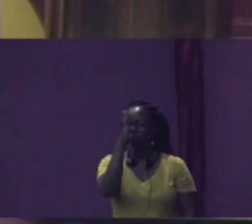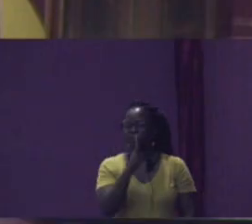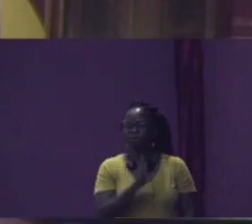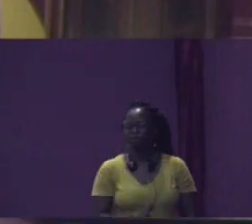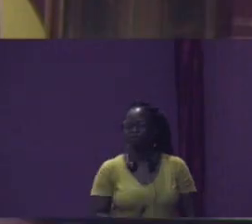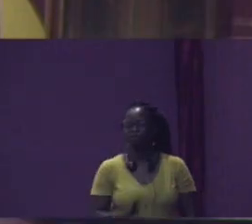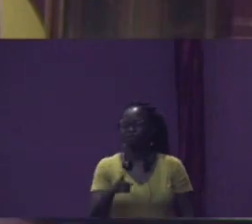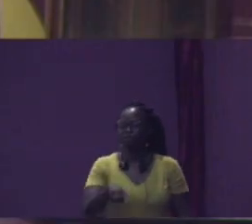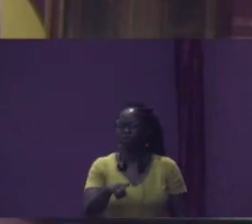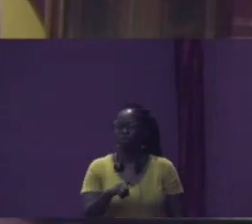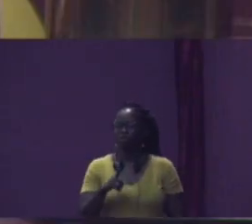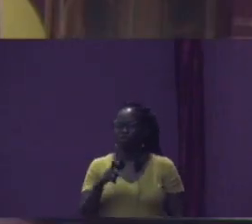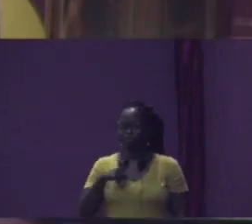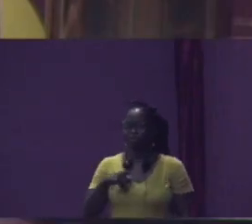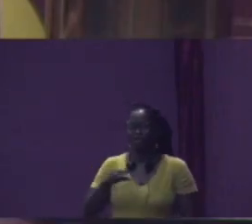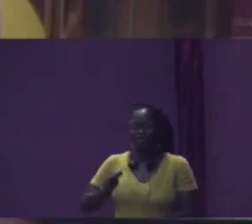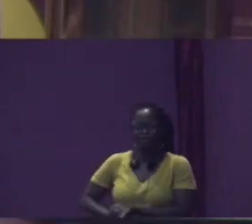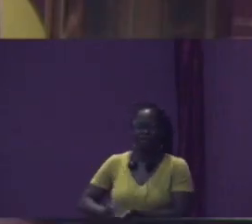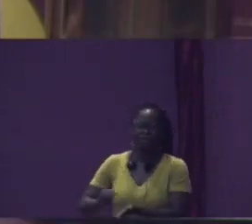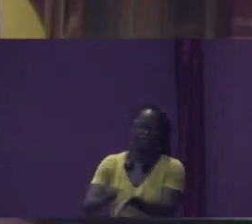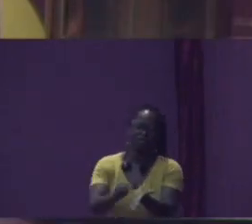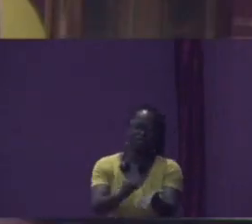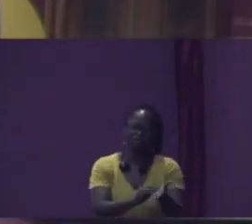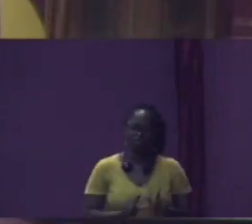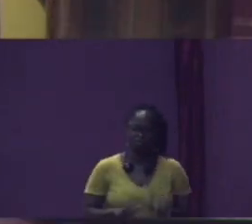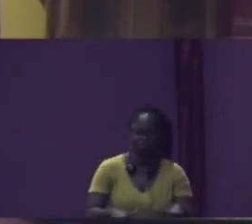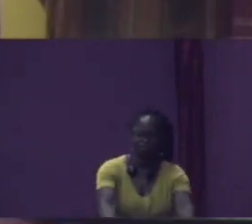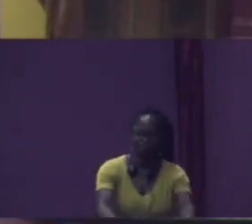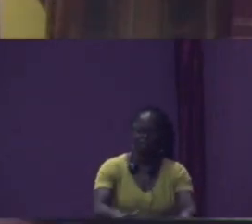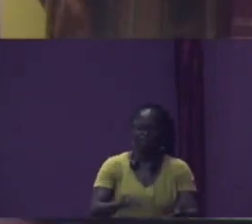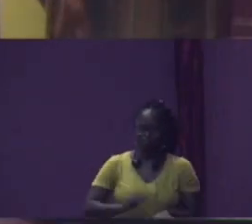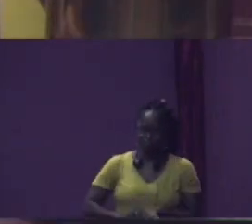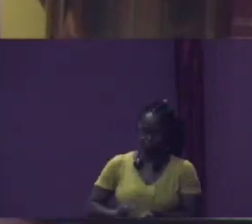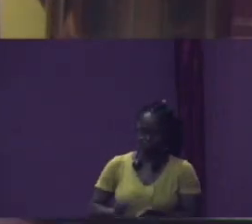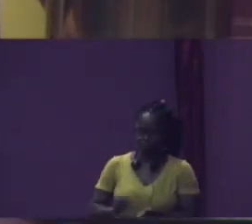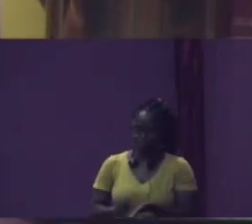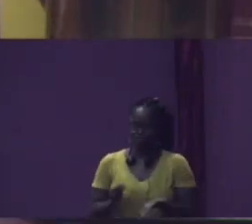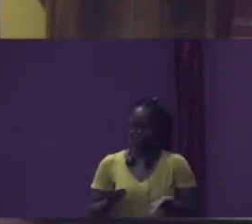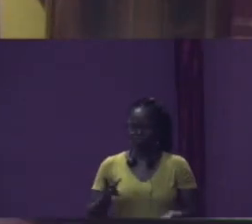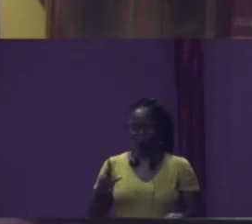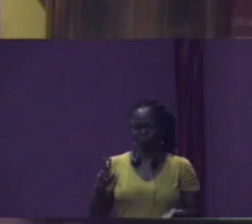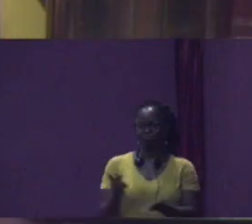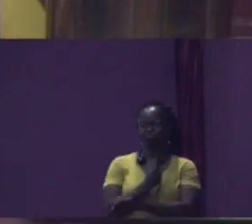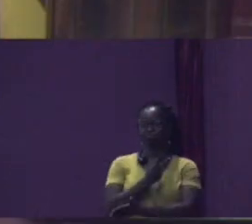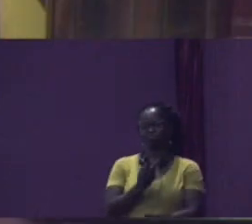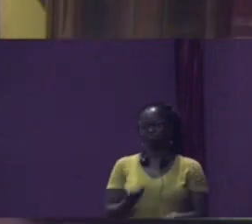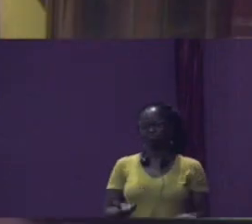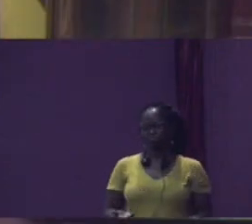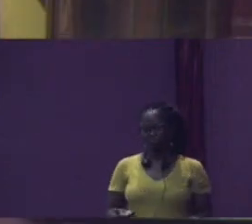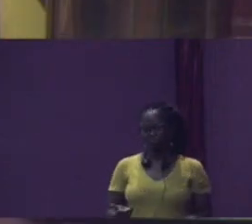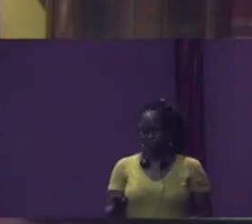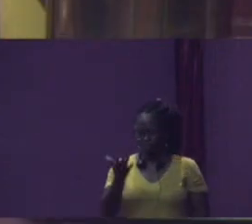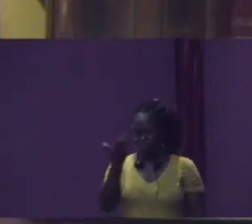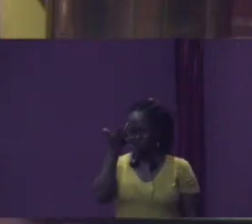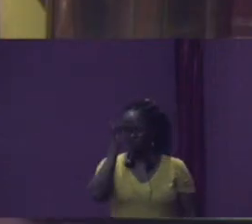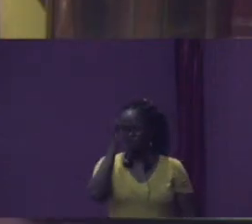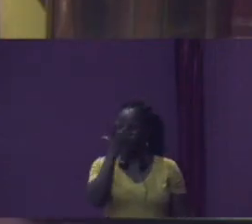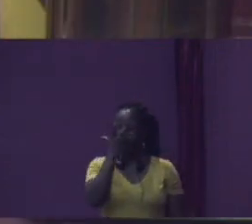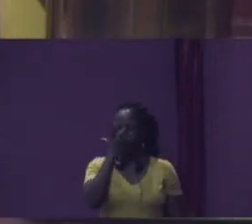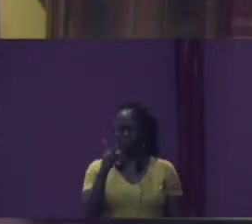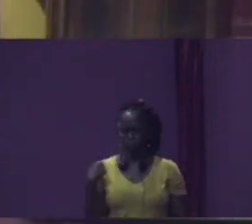gente passa a dificuldade da falta de intervenções disponíveis no momento oportuno, né? E eu acho que a